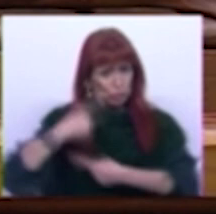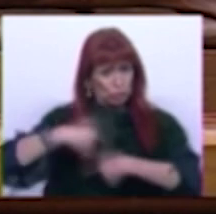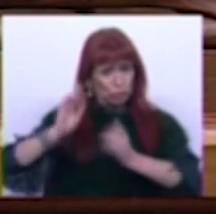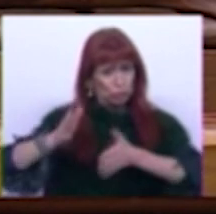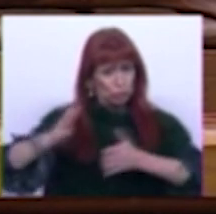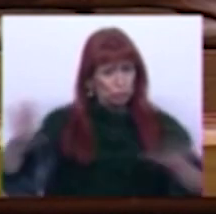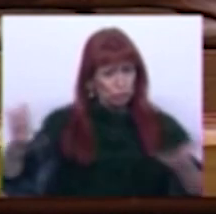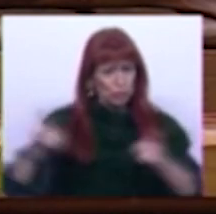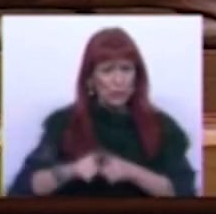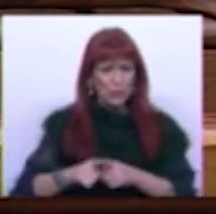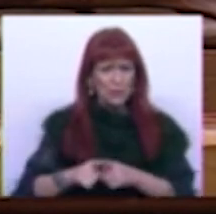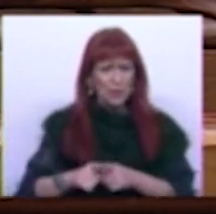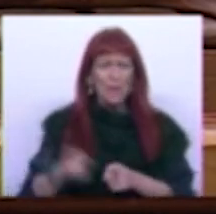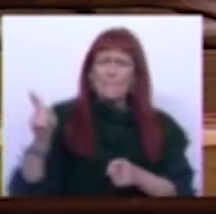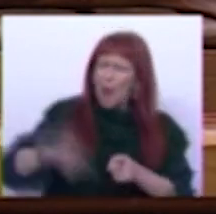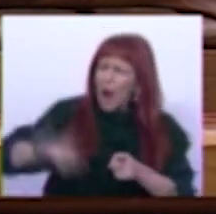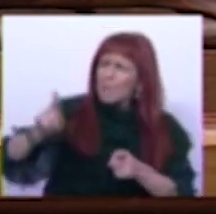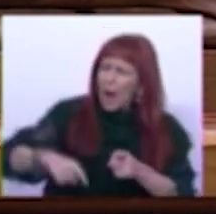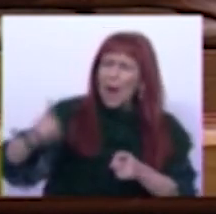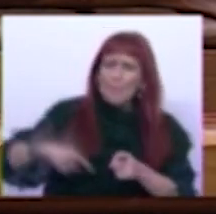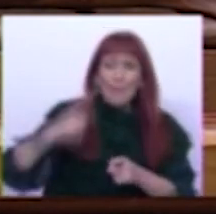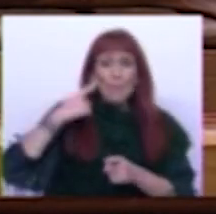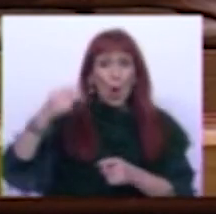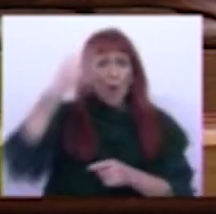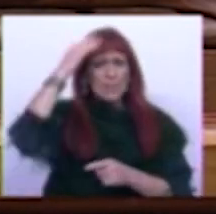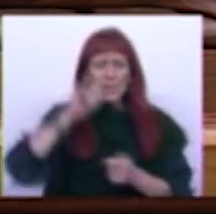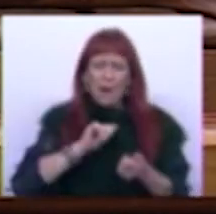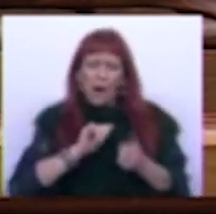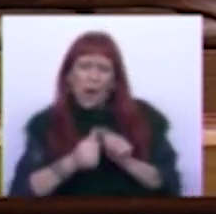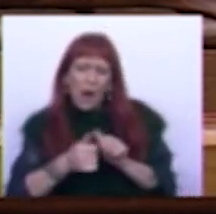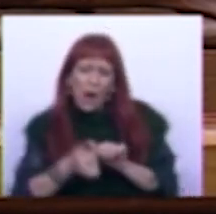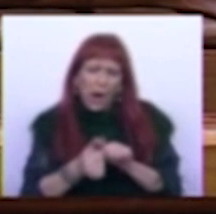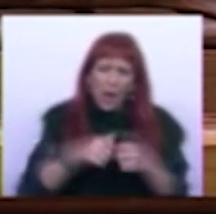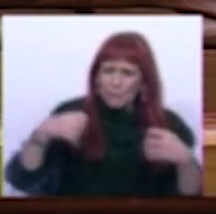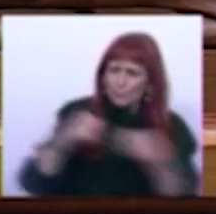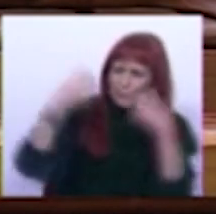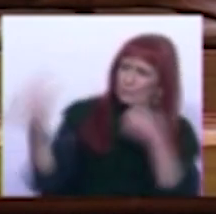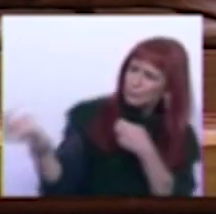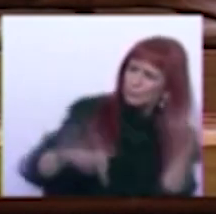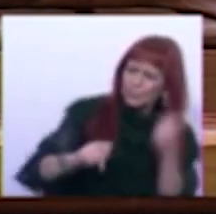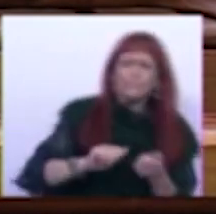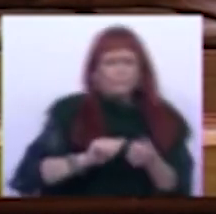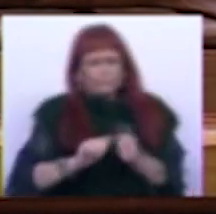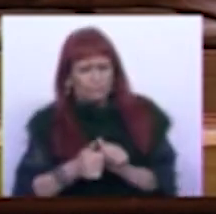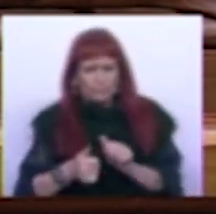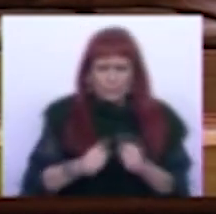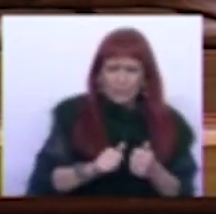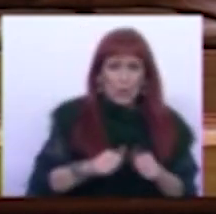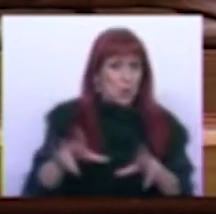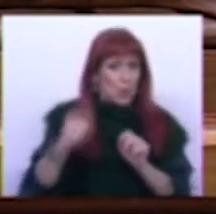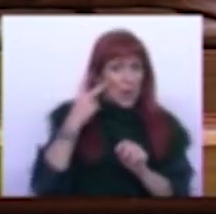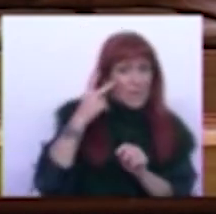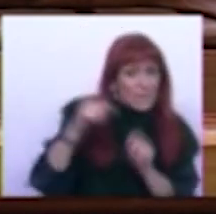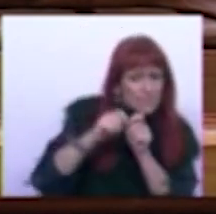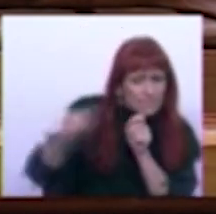demonstrou repetidamente a capacidade de se adaptar aos desafios do presente, sem nunca perder de